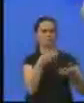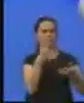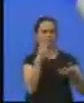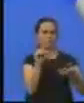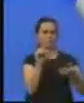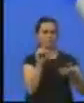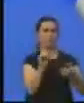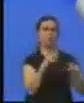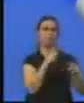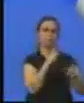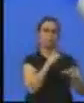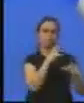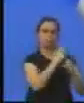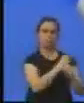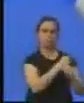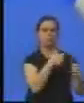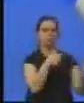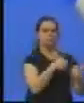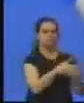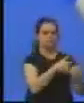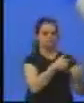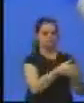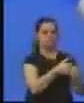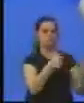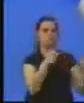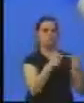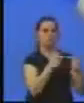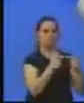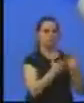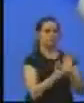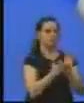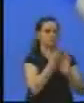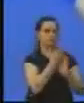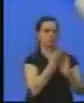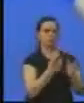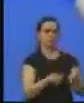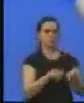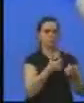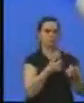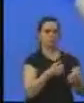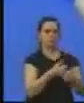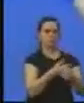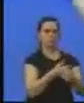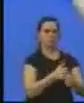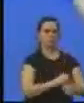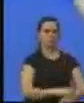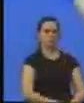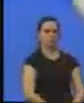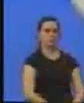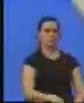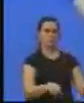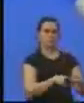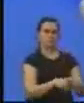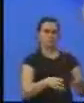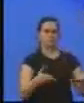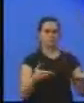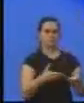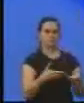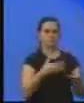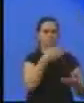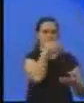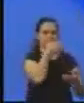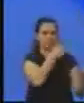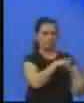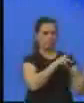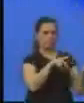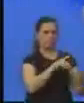0,7660. Então é um valor próximo. Tem um valor um pouquinho maior, mas é próximo. Certo? Aí, a minha sugestão aqui